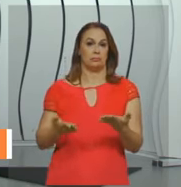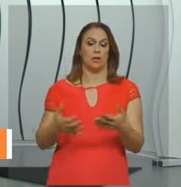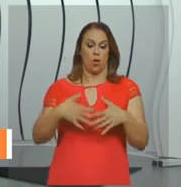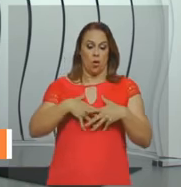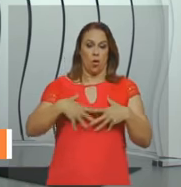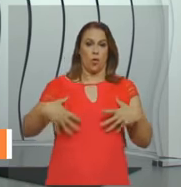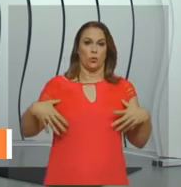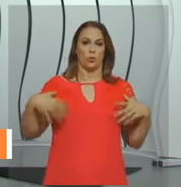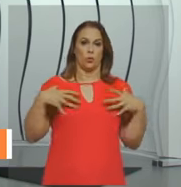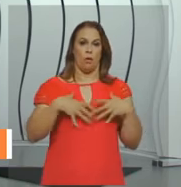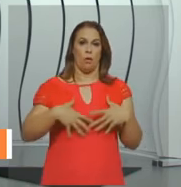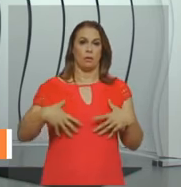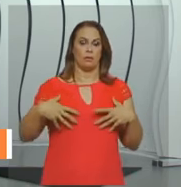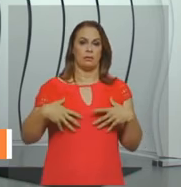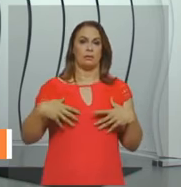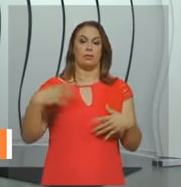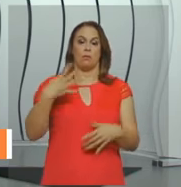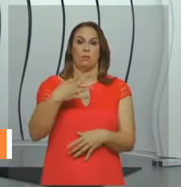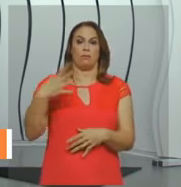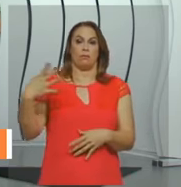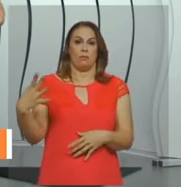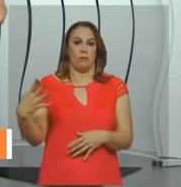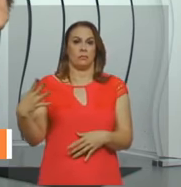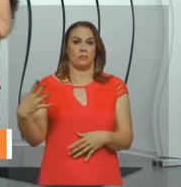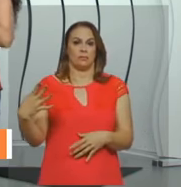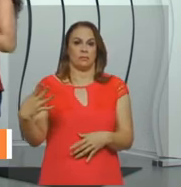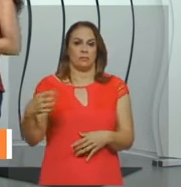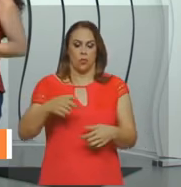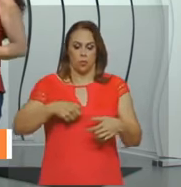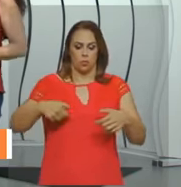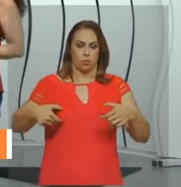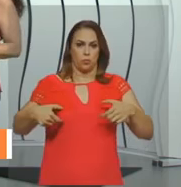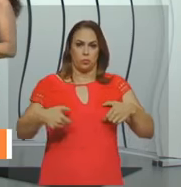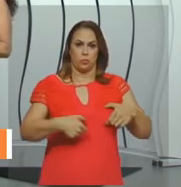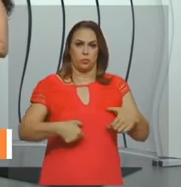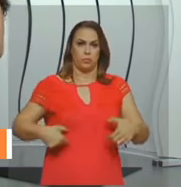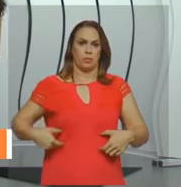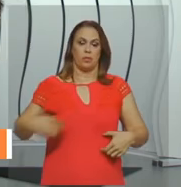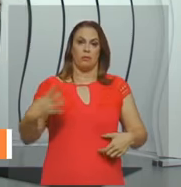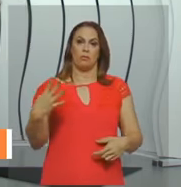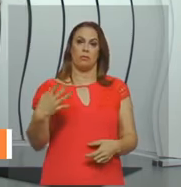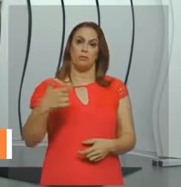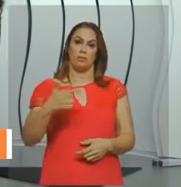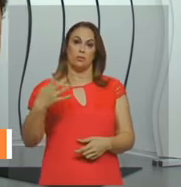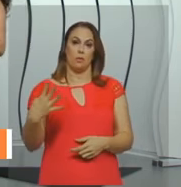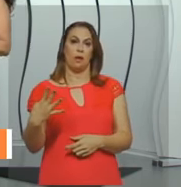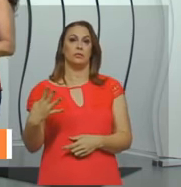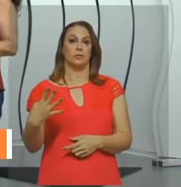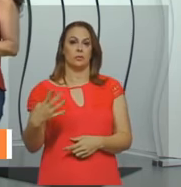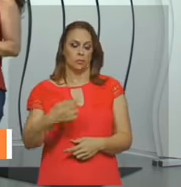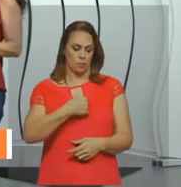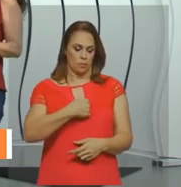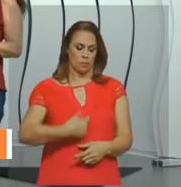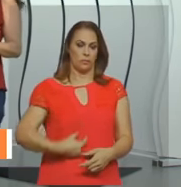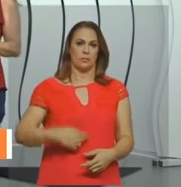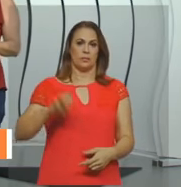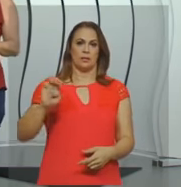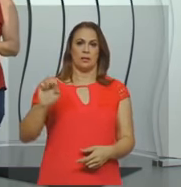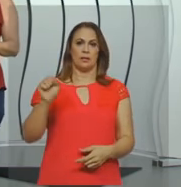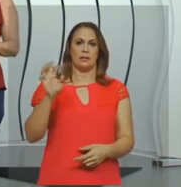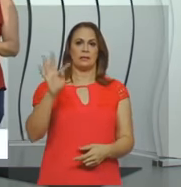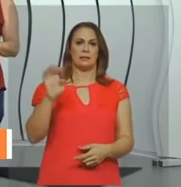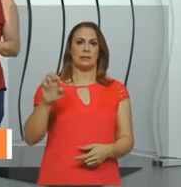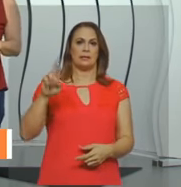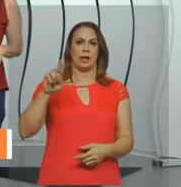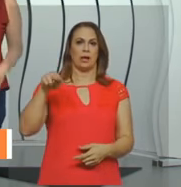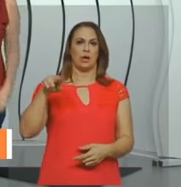temos 24 costelas, né? Temos o externo, no abdômen 7, membros